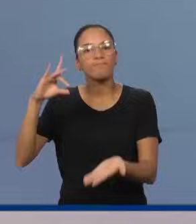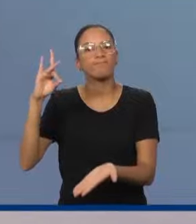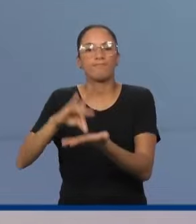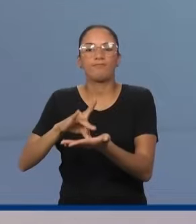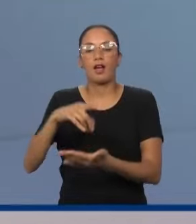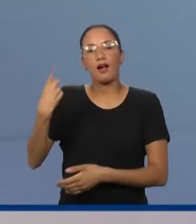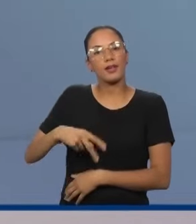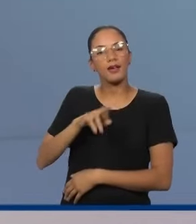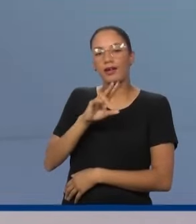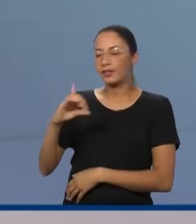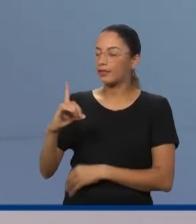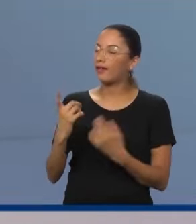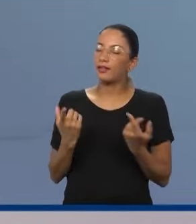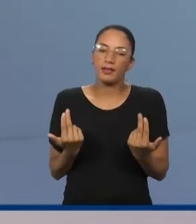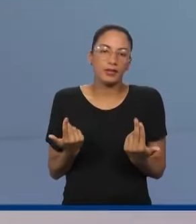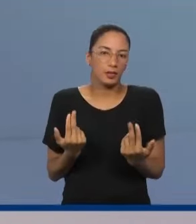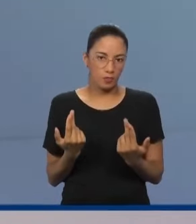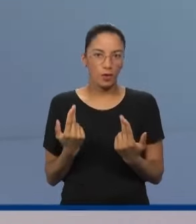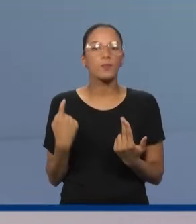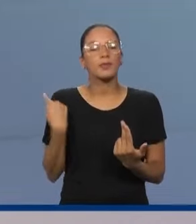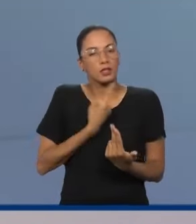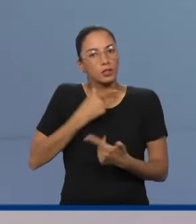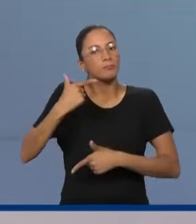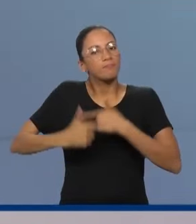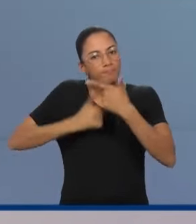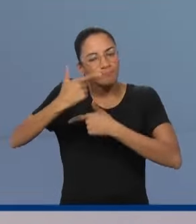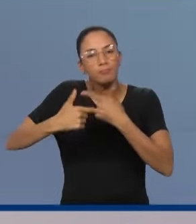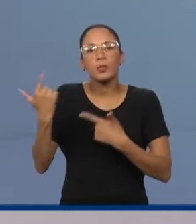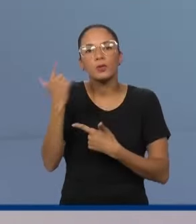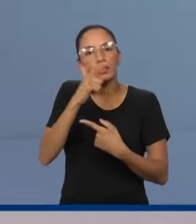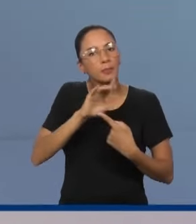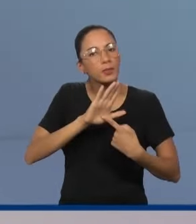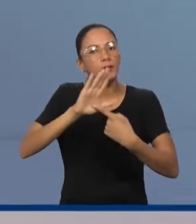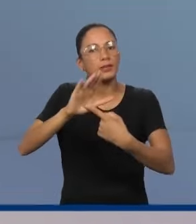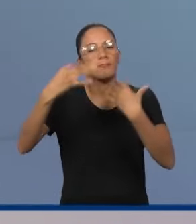para mostrar os nossos indicadores da melhor forma, né, contar a nossa história da melhor forma e ser sempre muito transparente para todo o mercado,